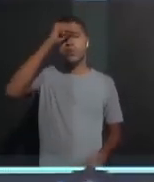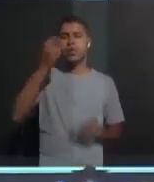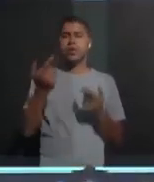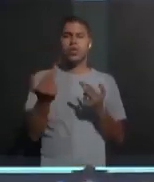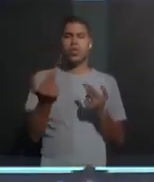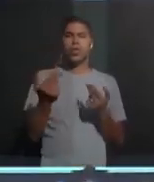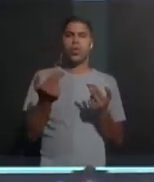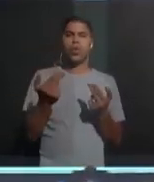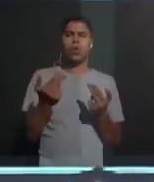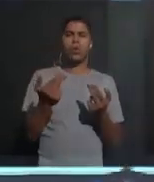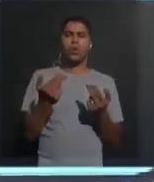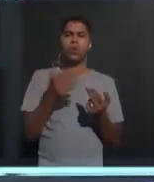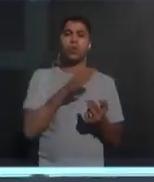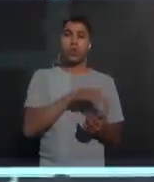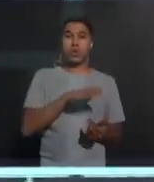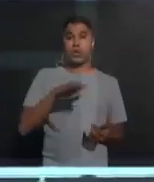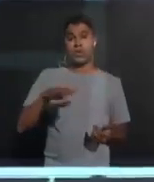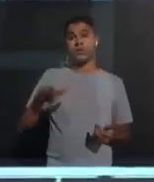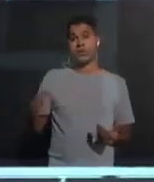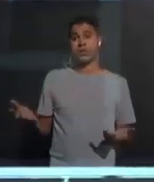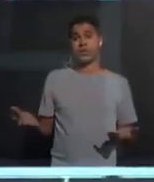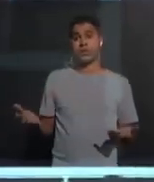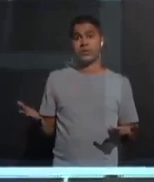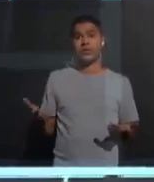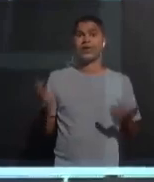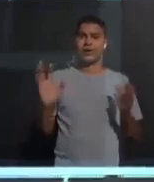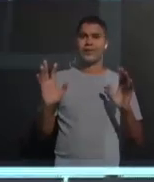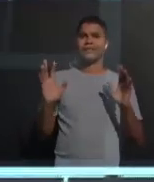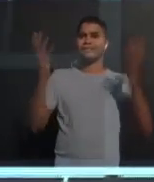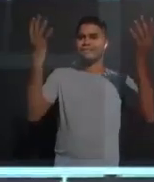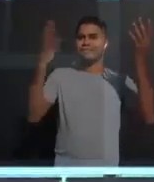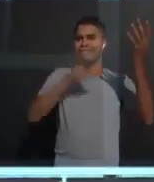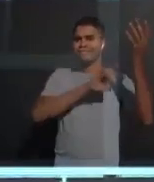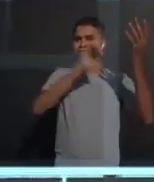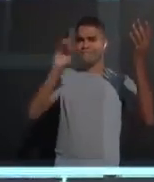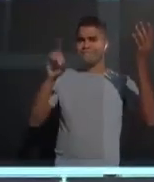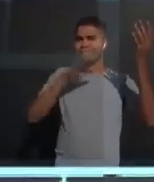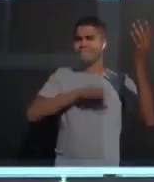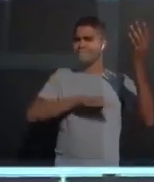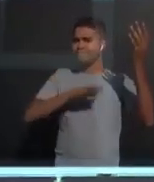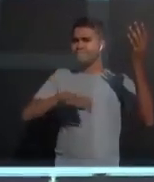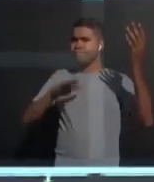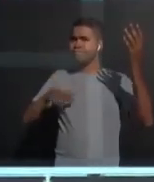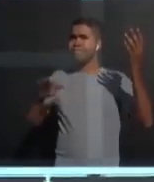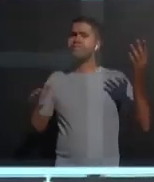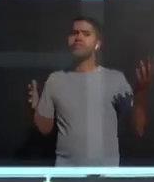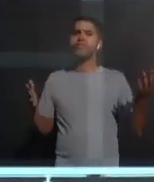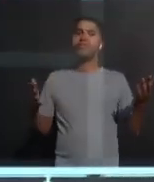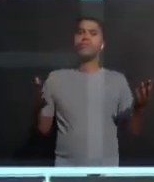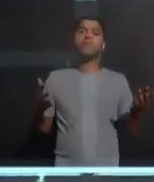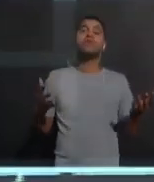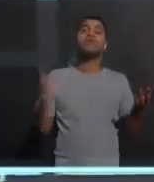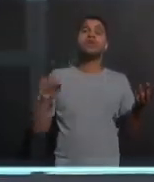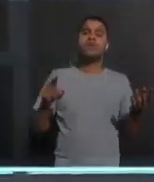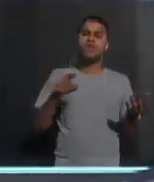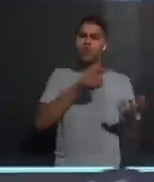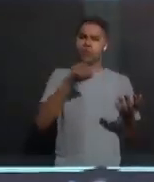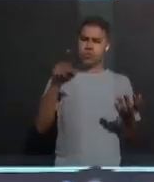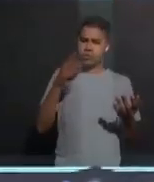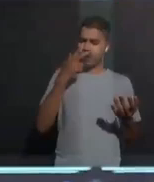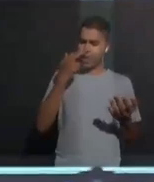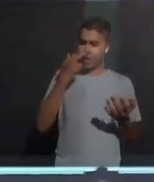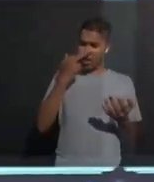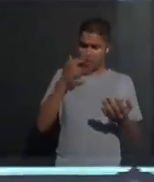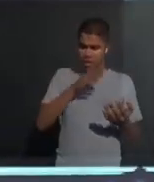e aprendendo que hoje que em comemoração ao dia das crianças que ressurja hoje a criança que está